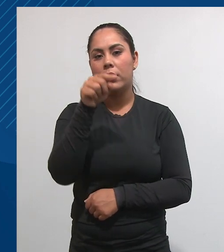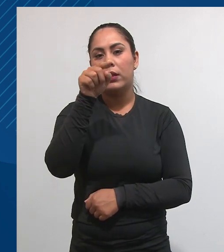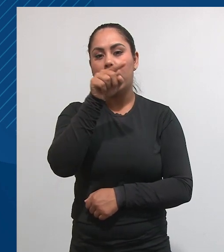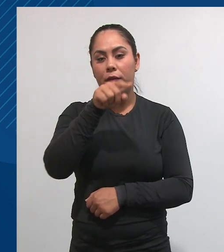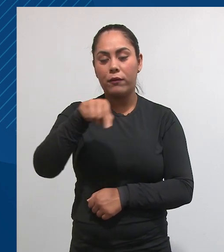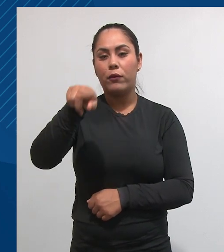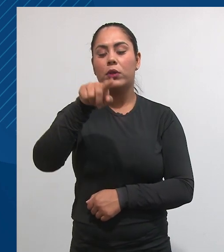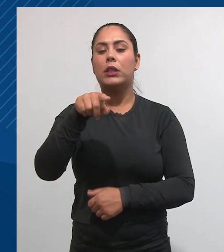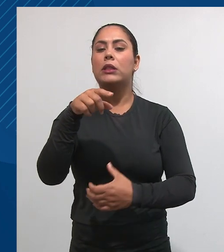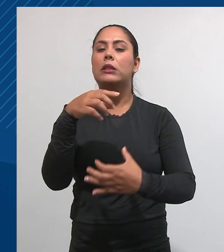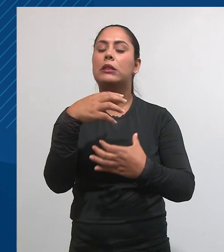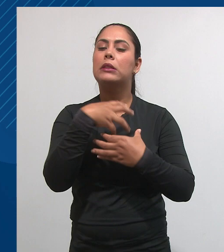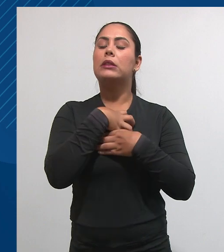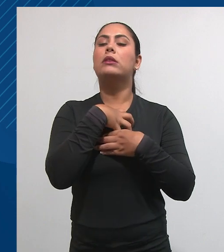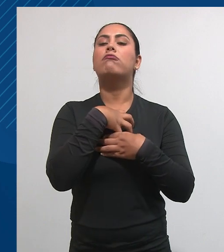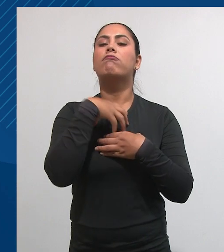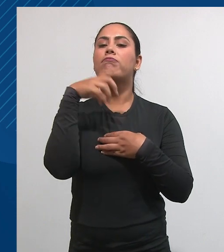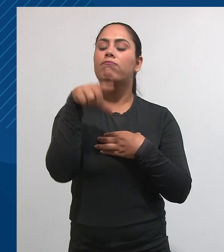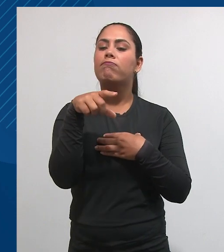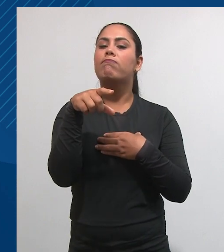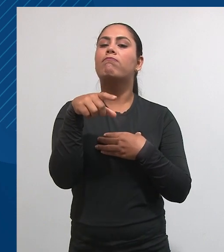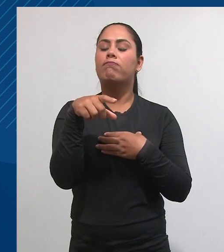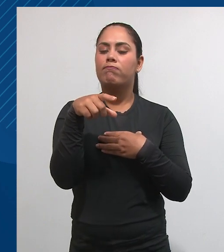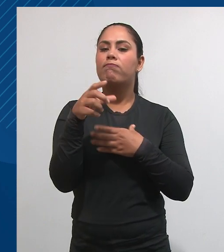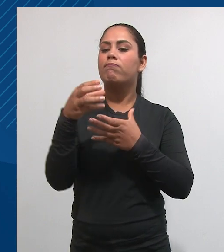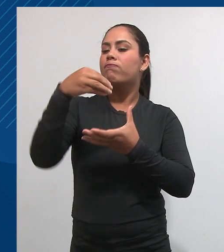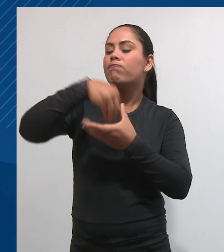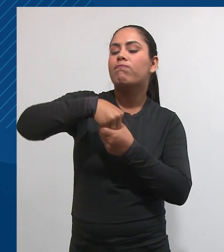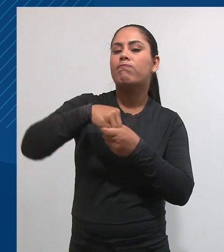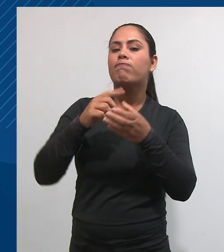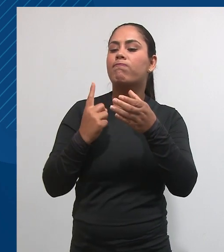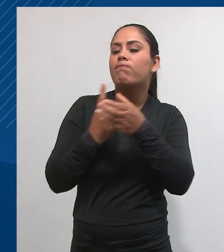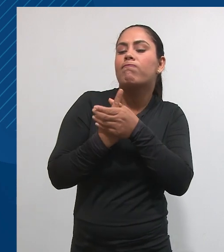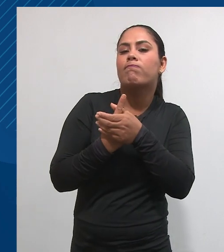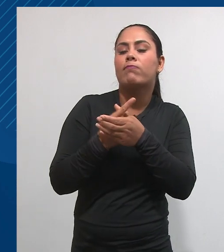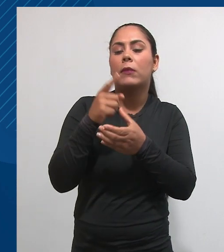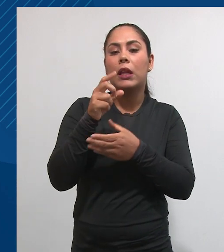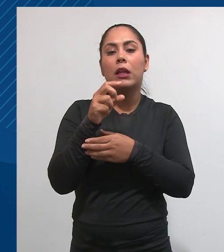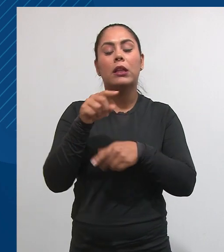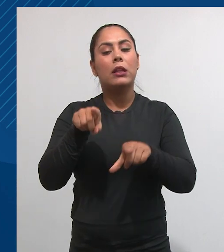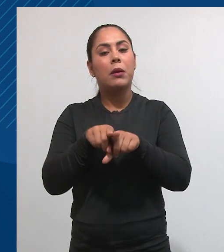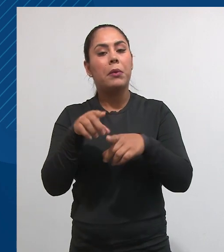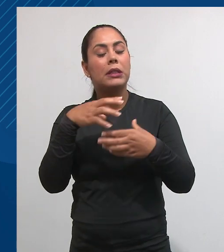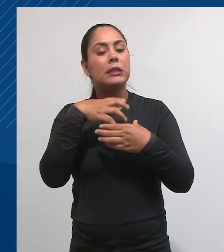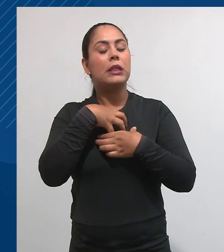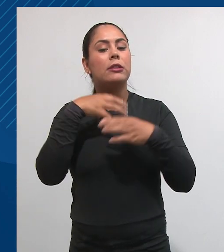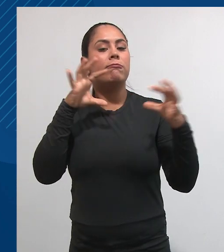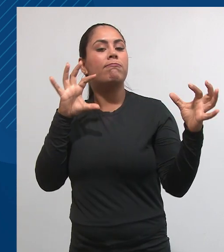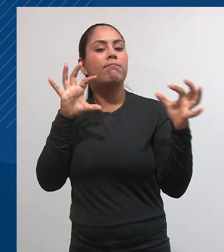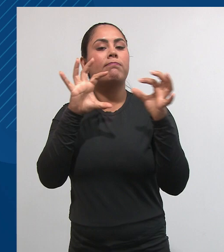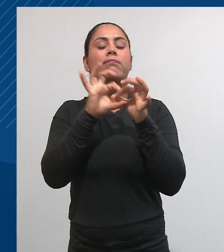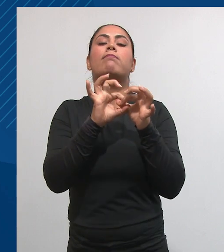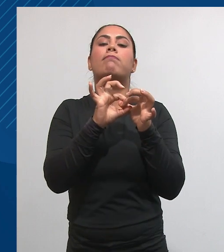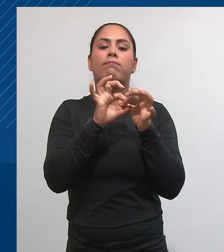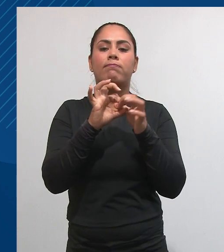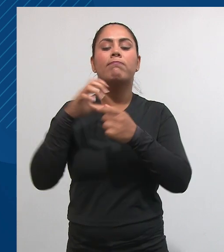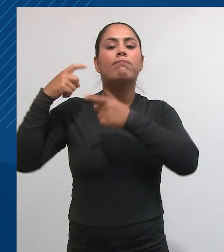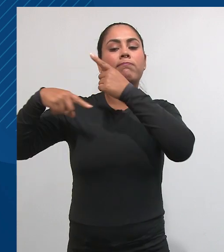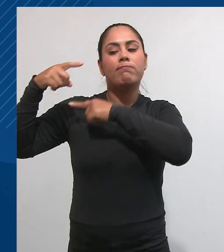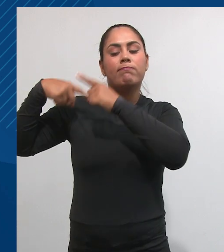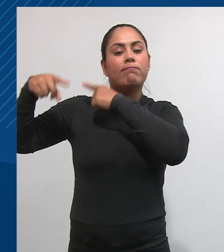com que você se sinta parte disso e se sente interligado aos